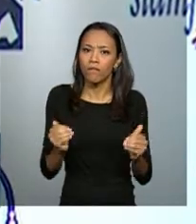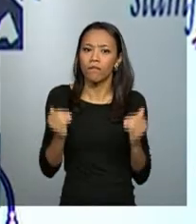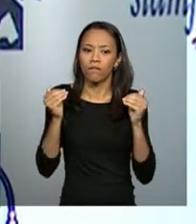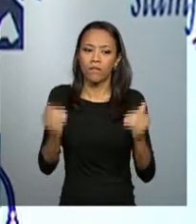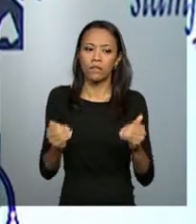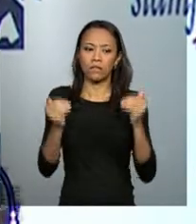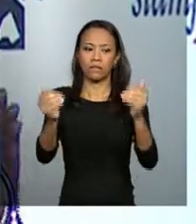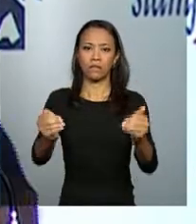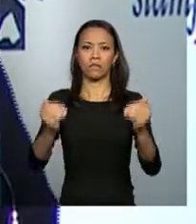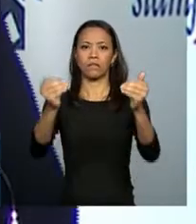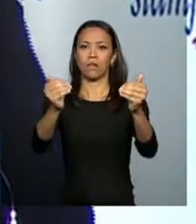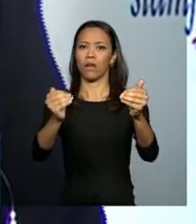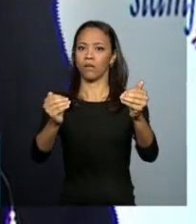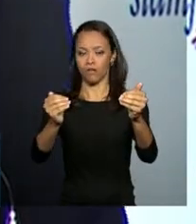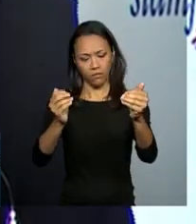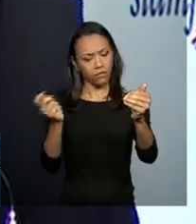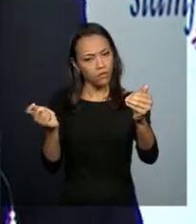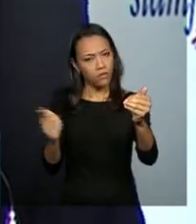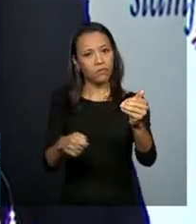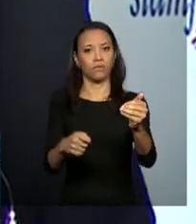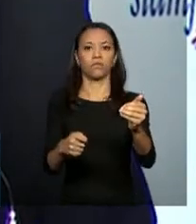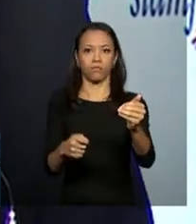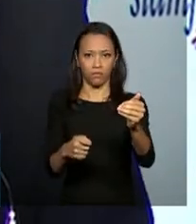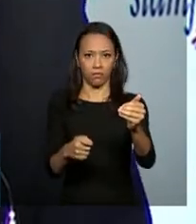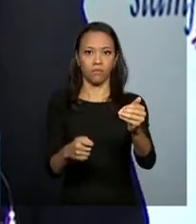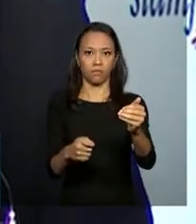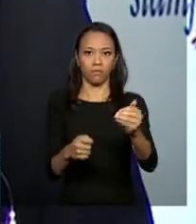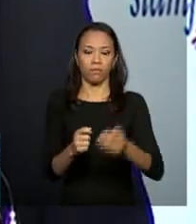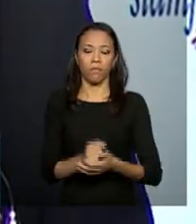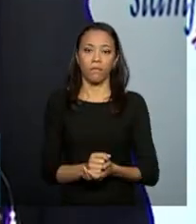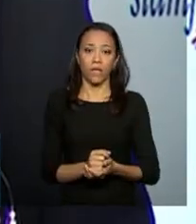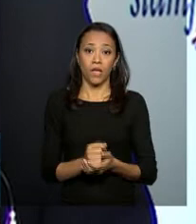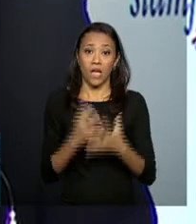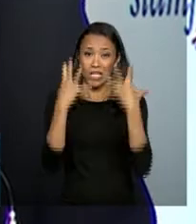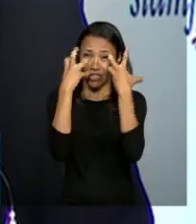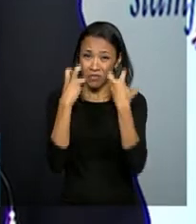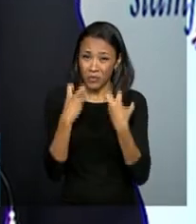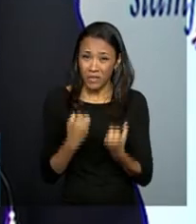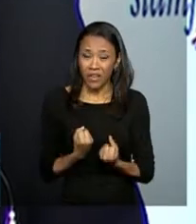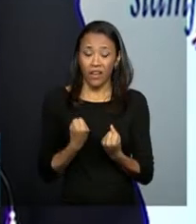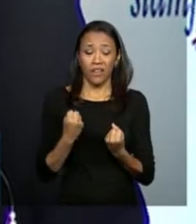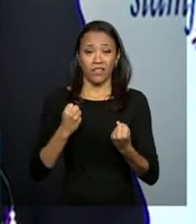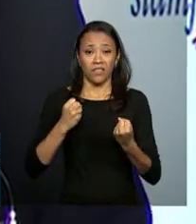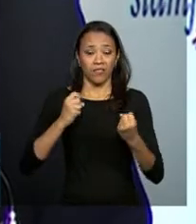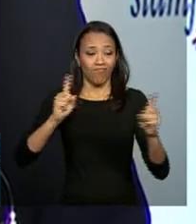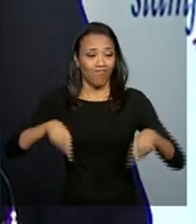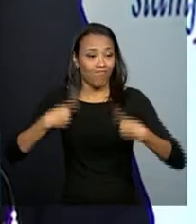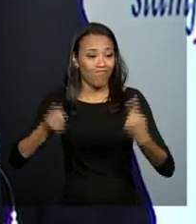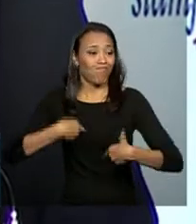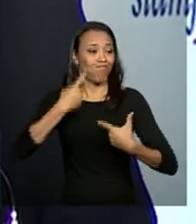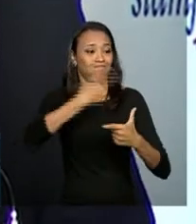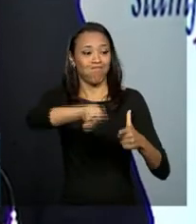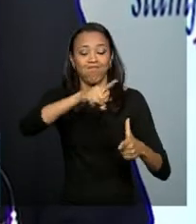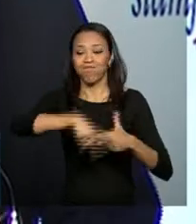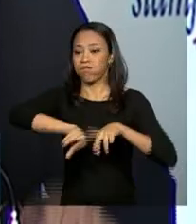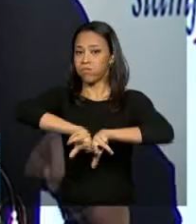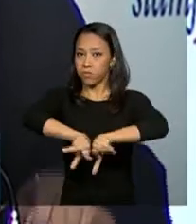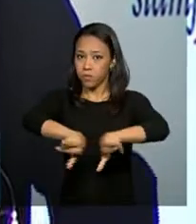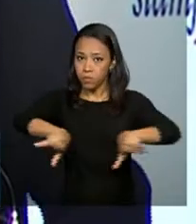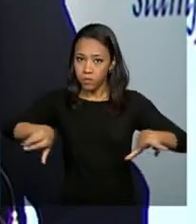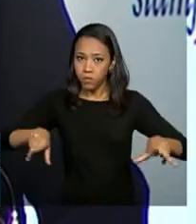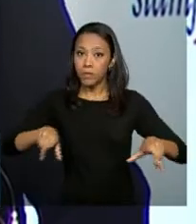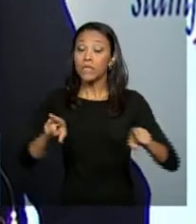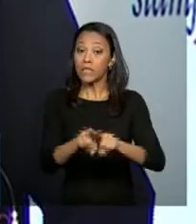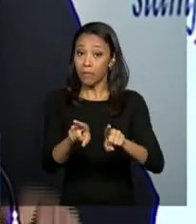patamar, um outro patamar. As dificuldades que existem e as medidas,